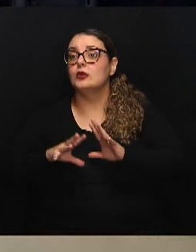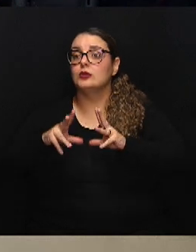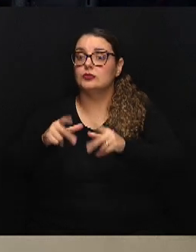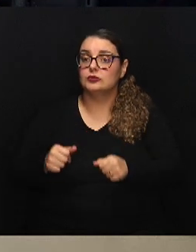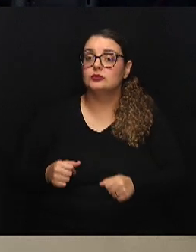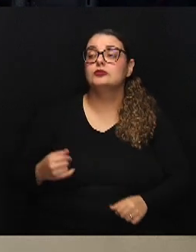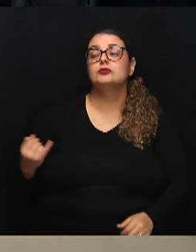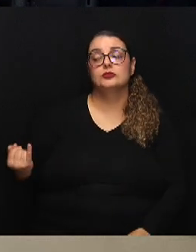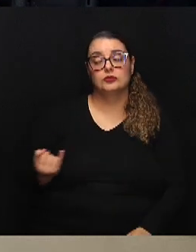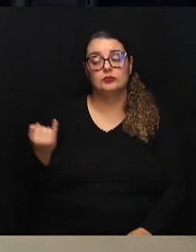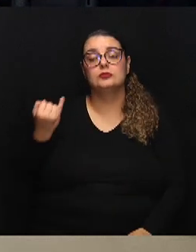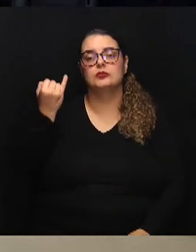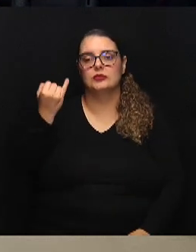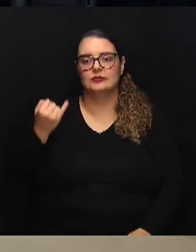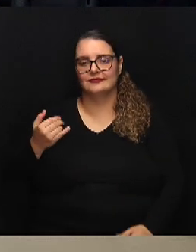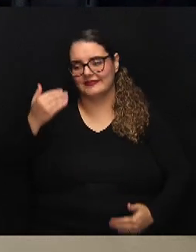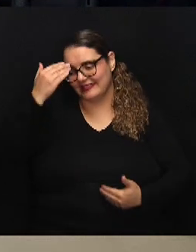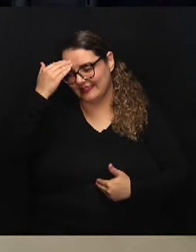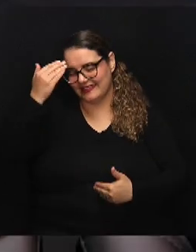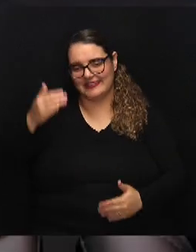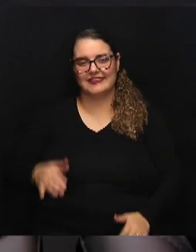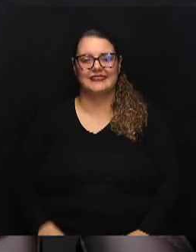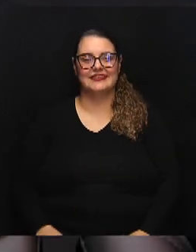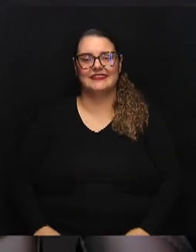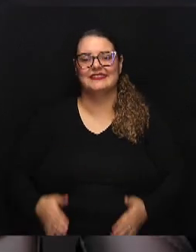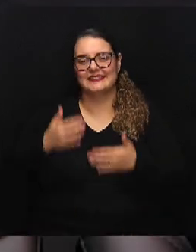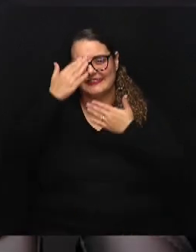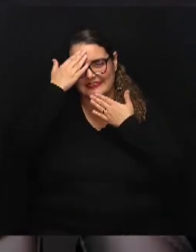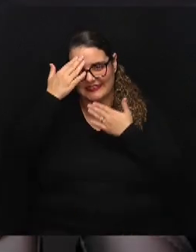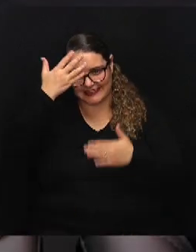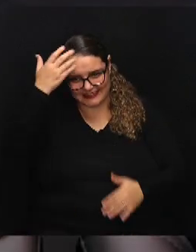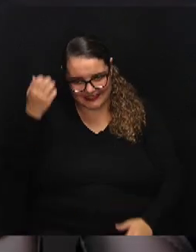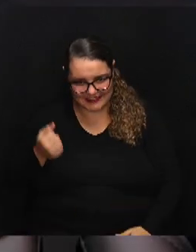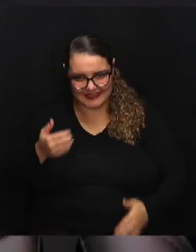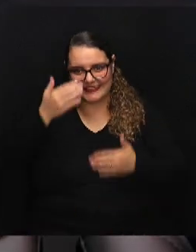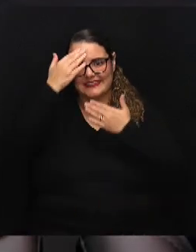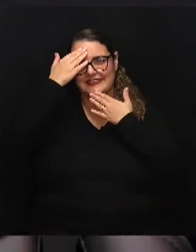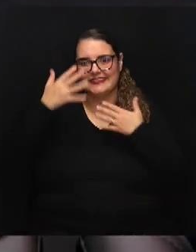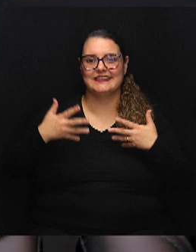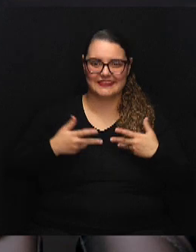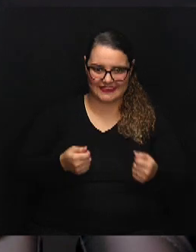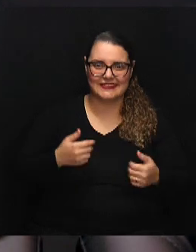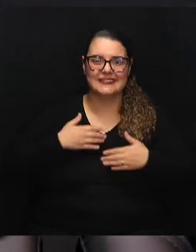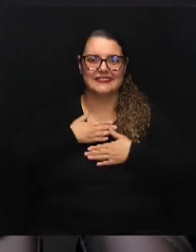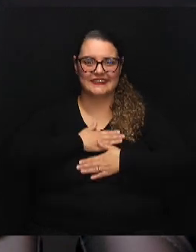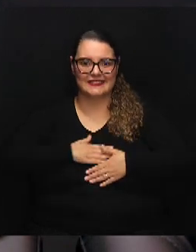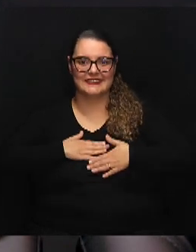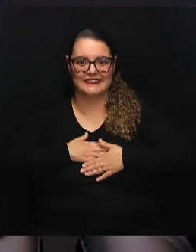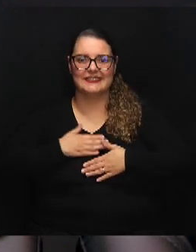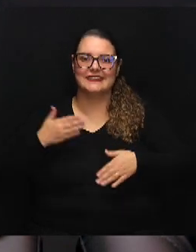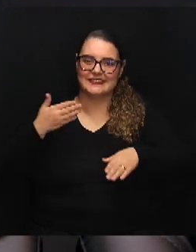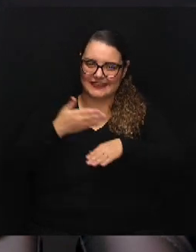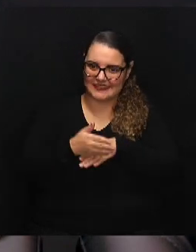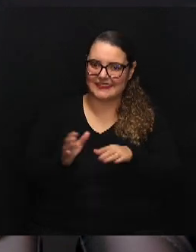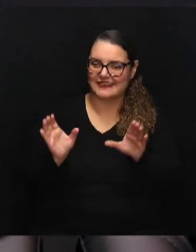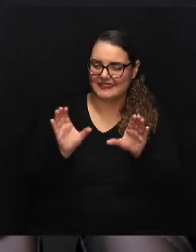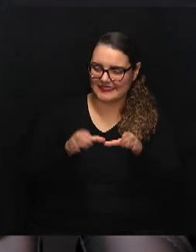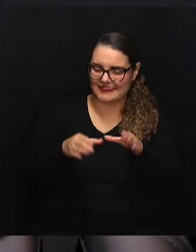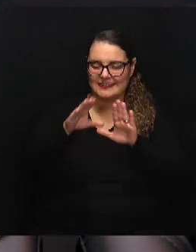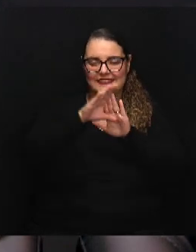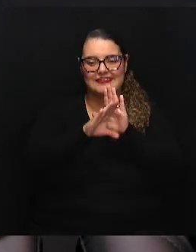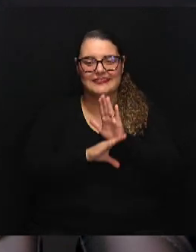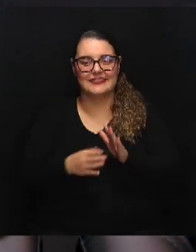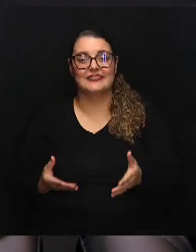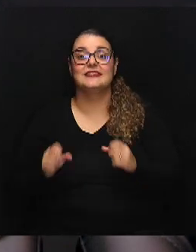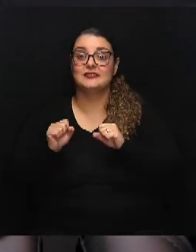grande valia. Gratidão. Muito obrigada pelo convite, foi um prazer fazer parte aqui do programa e